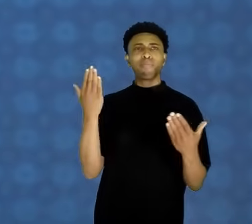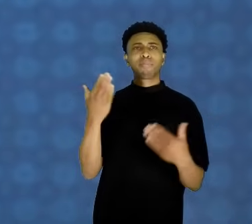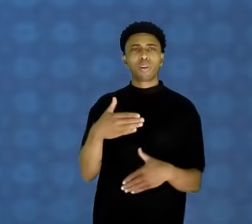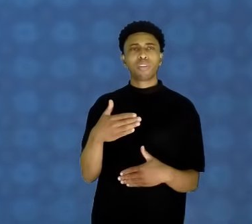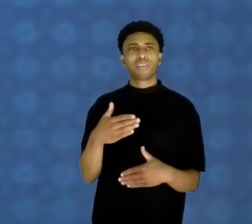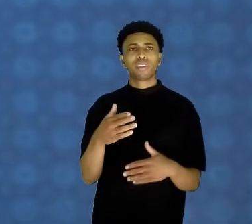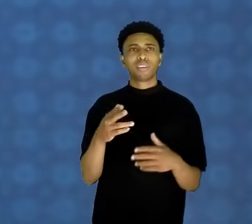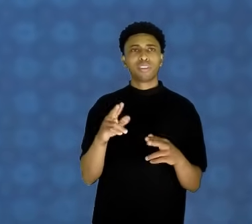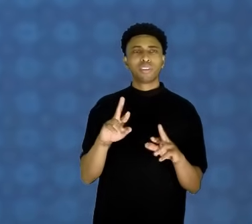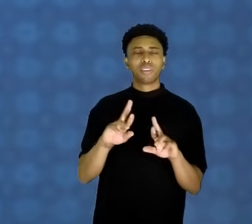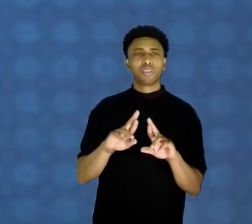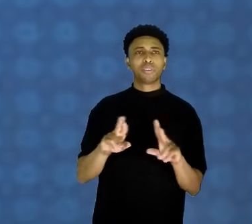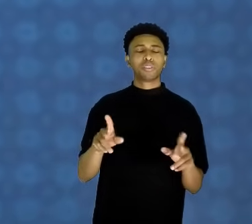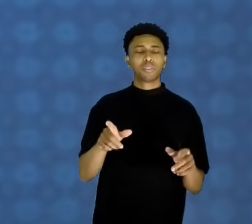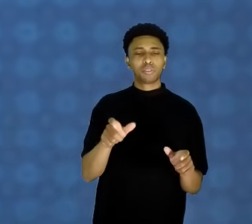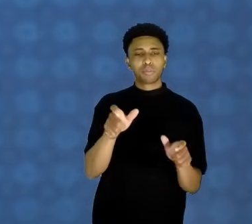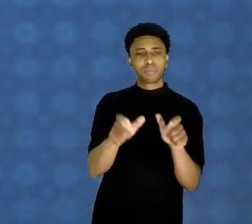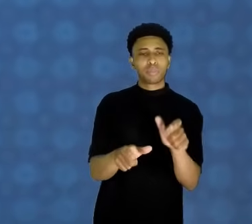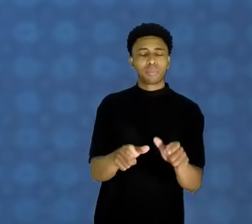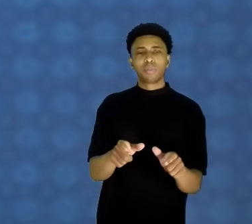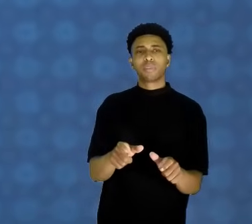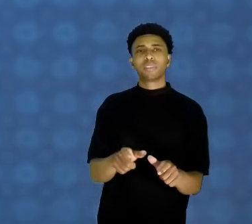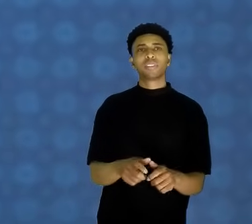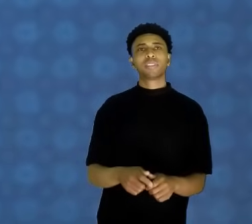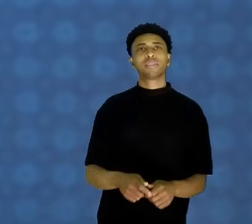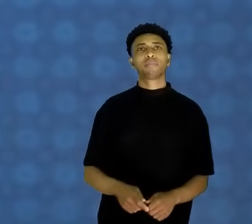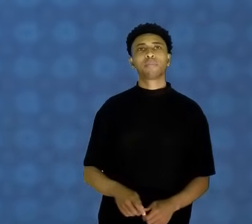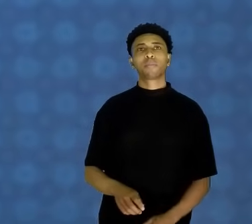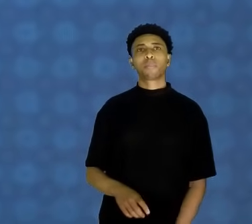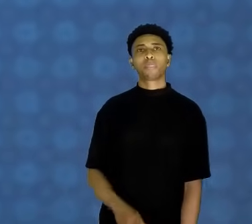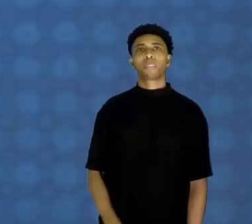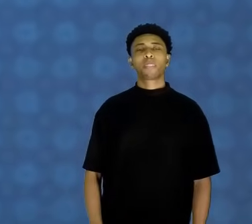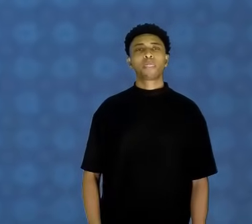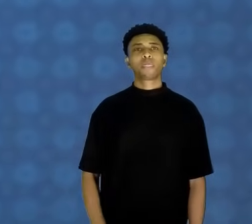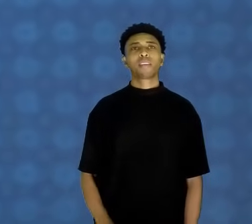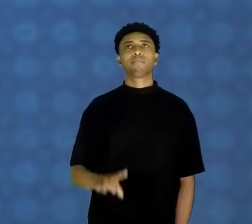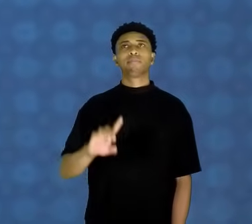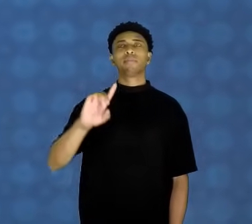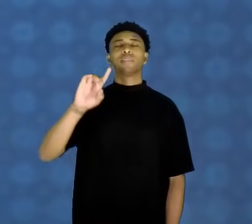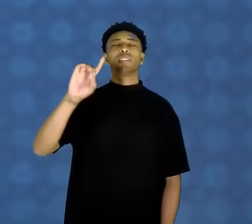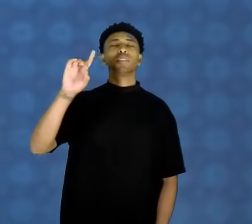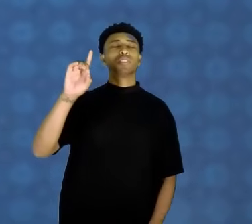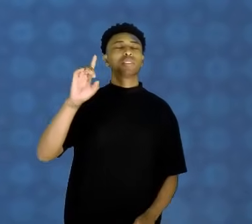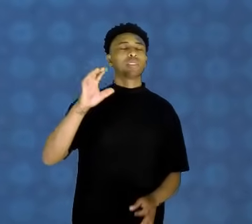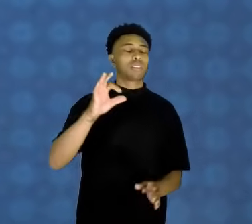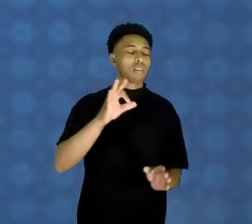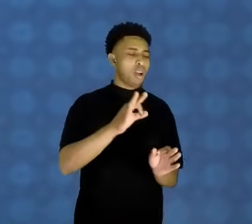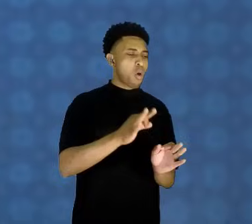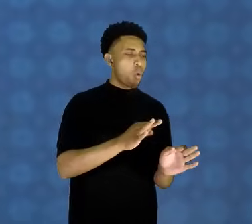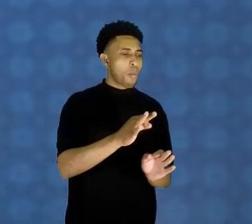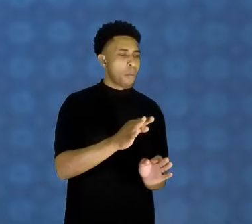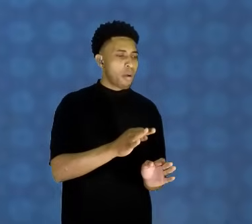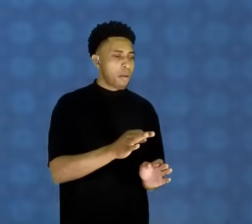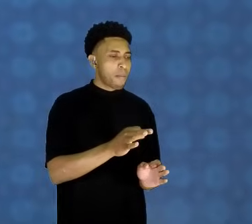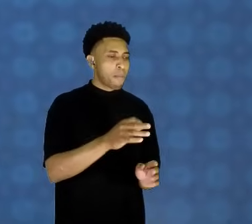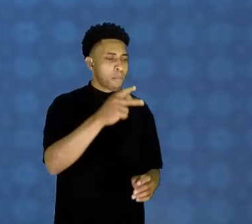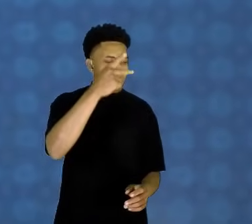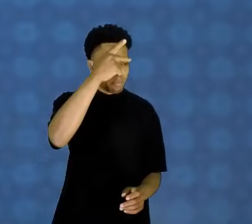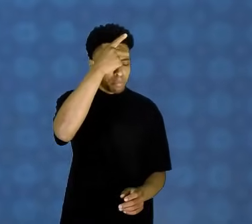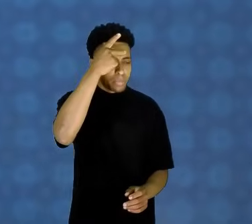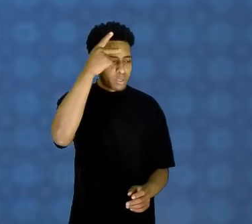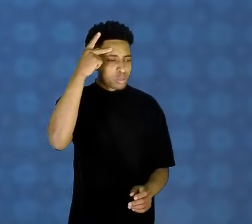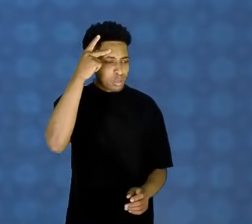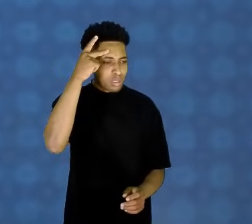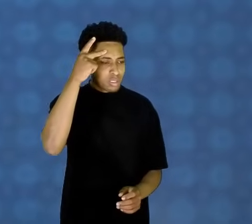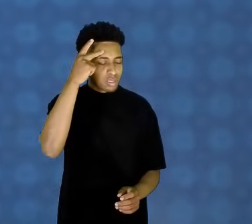vezes, Deus vai colocar propositadamente pessoas ao seu lado, só para serem indiferentes à sua